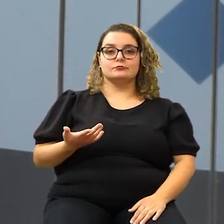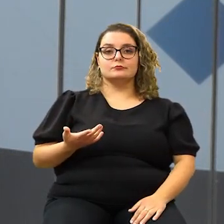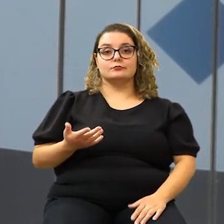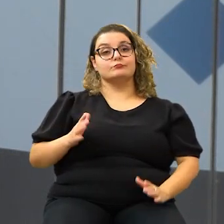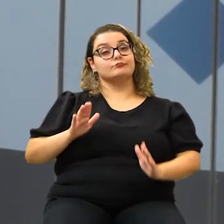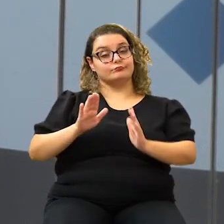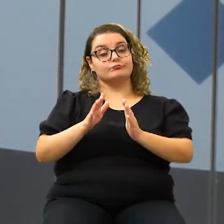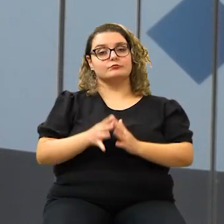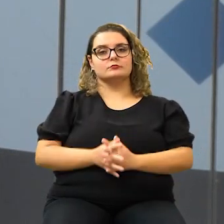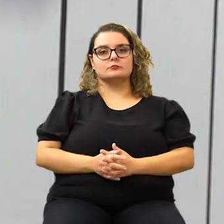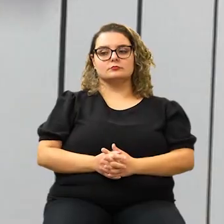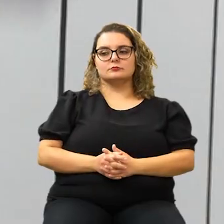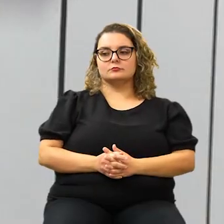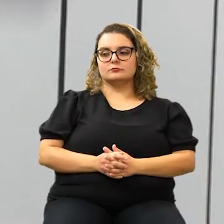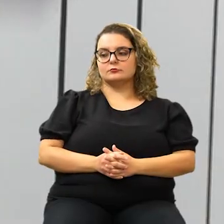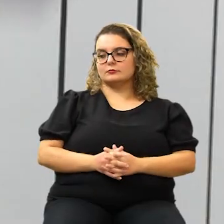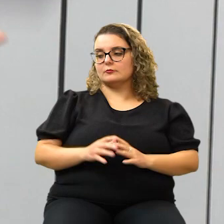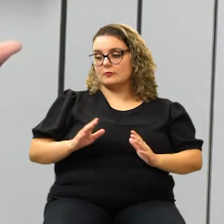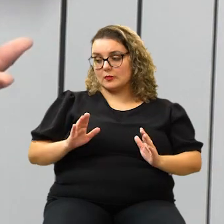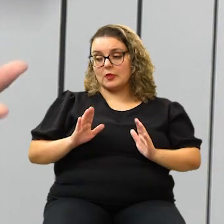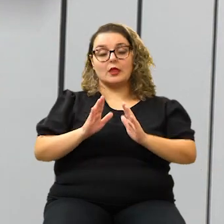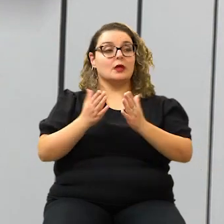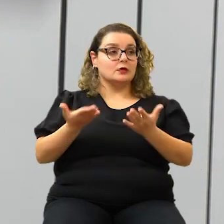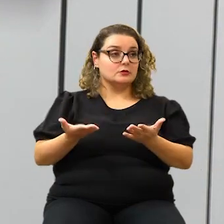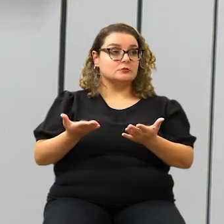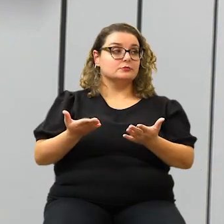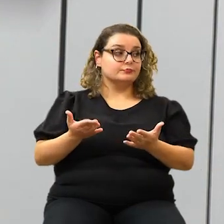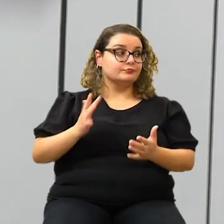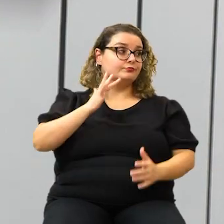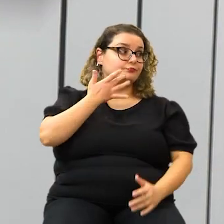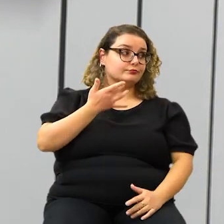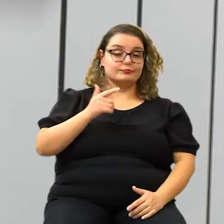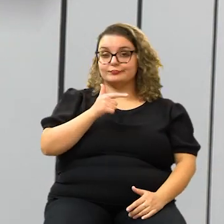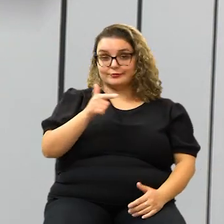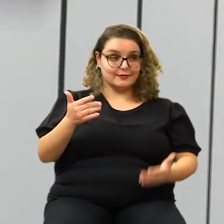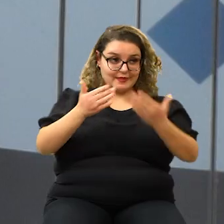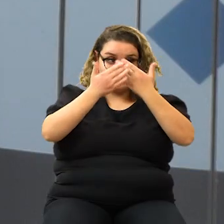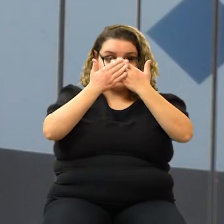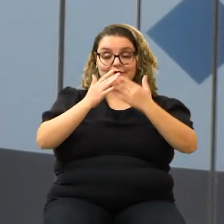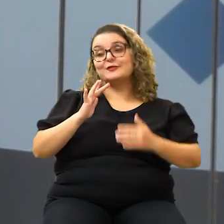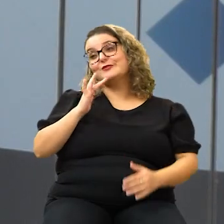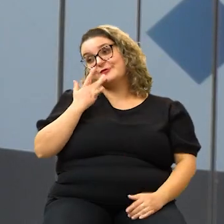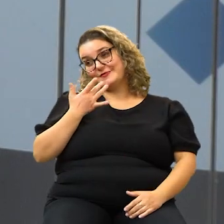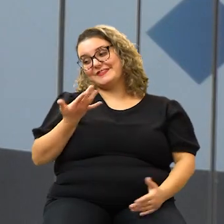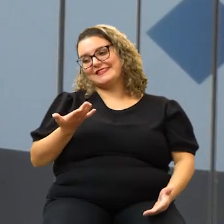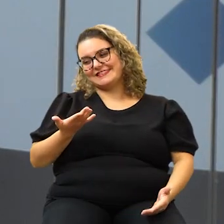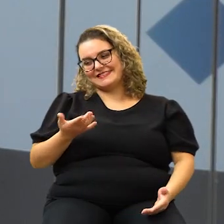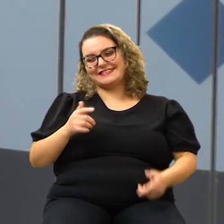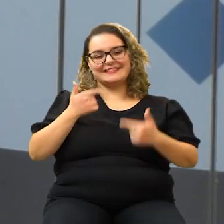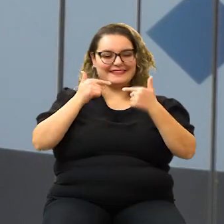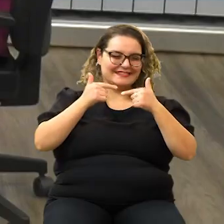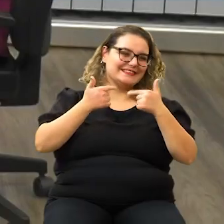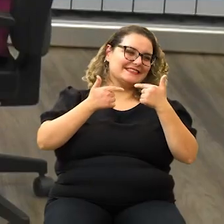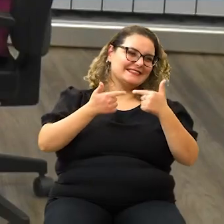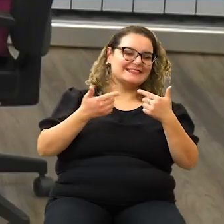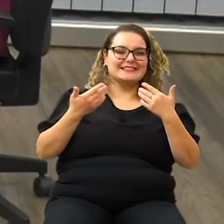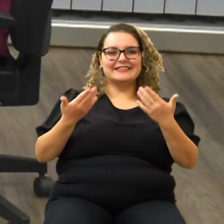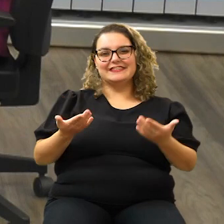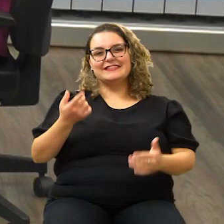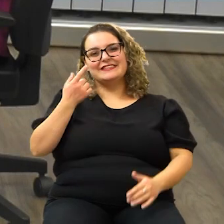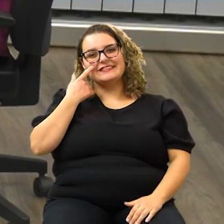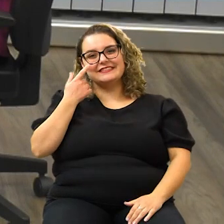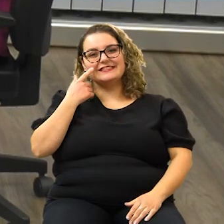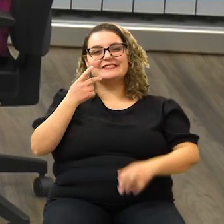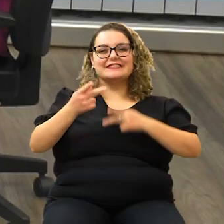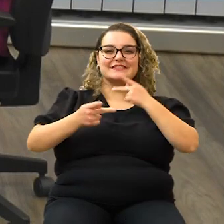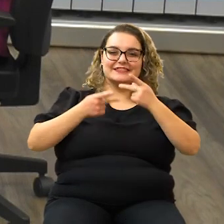enfrentar. Vamos enfrentar e, de preferência, sem negacionismo. De preferência. Gente, olha só, estamos